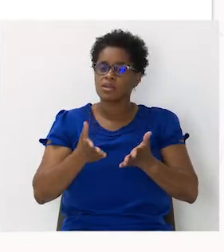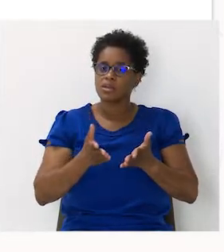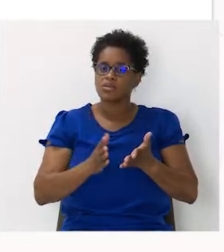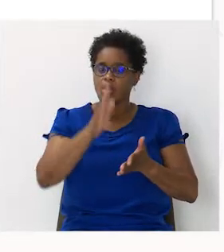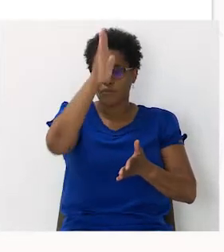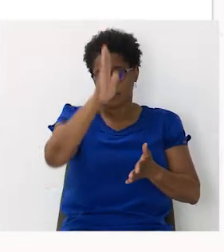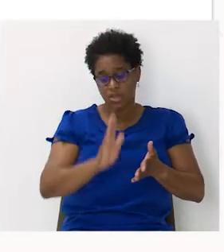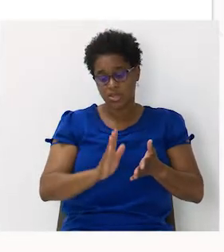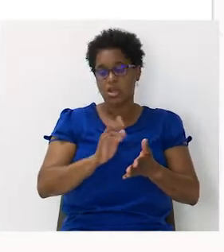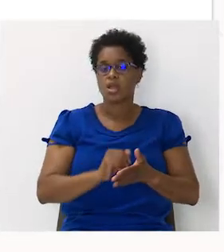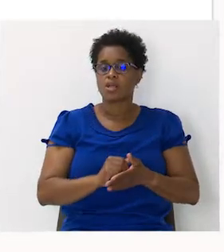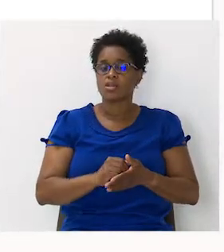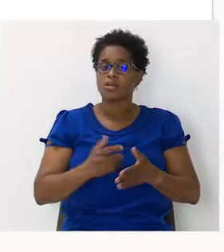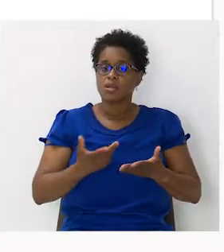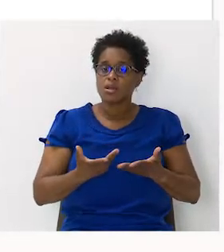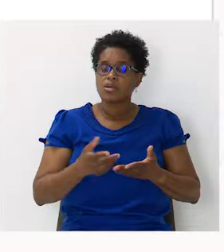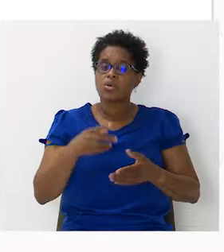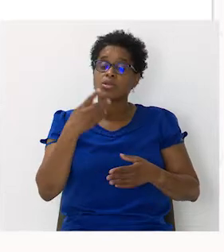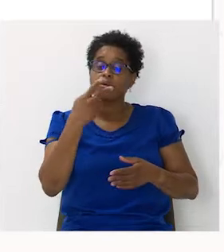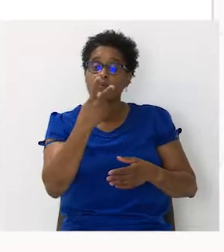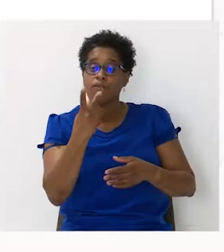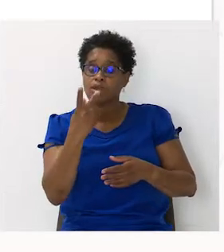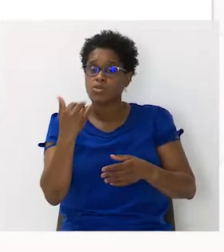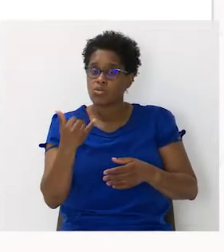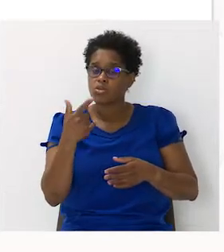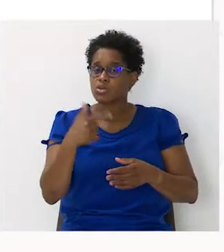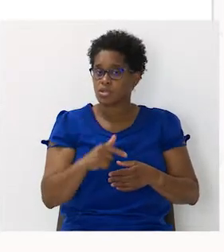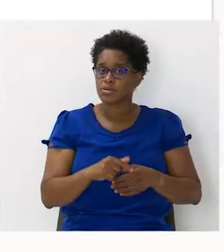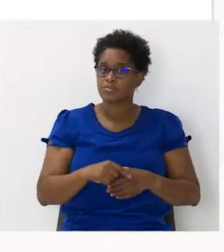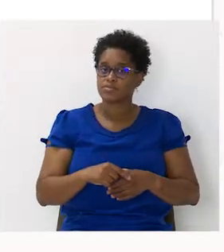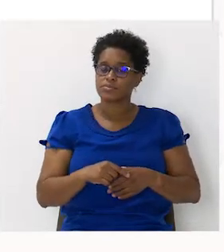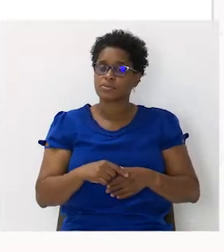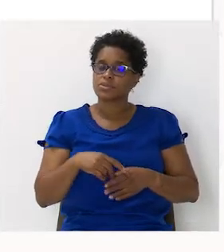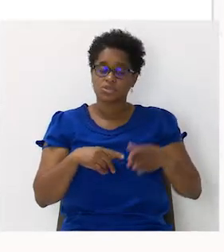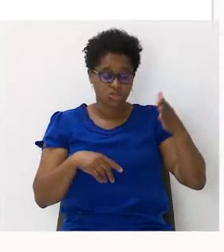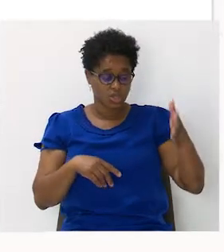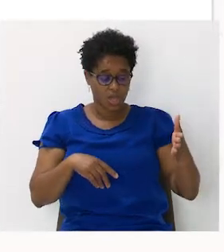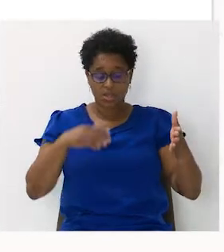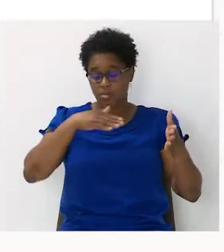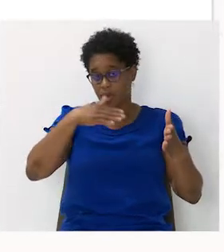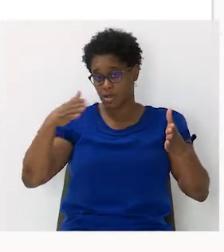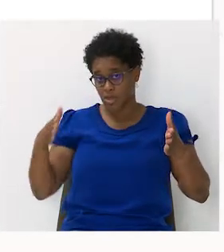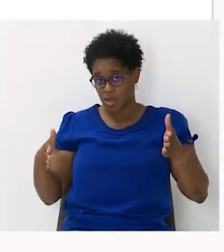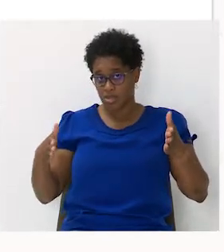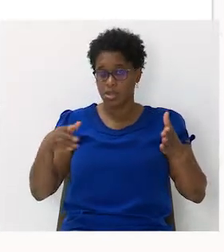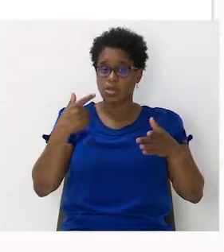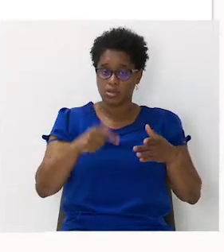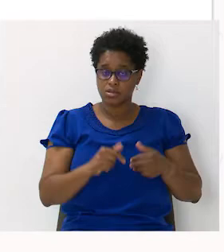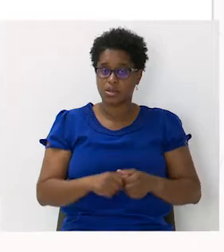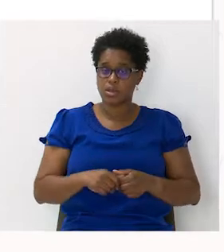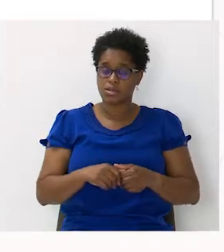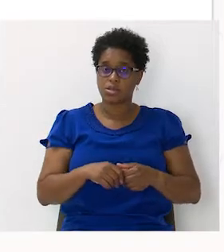Vertical, enquanto que V2 tem sentido de esquerda para a direita e tem